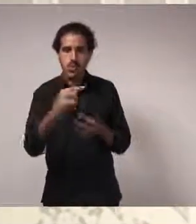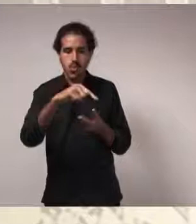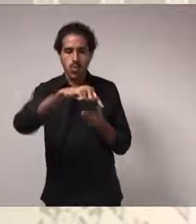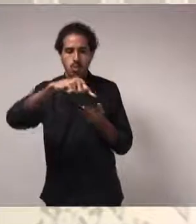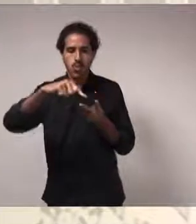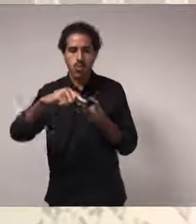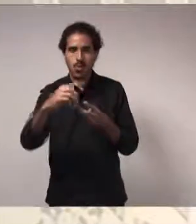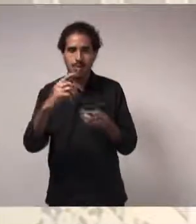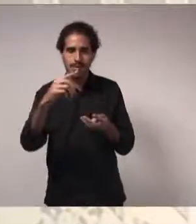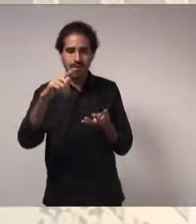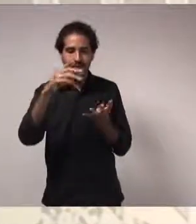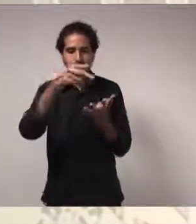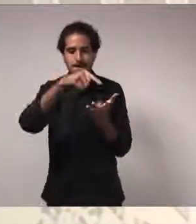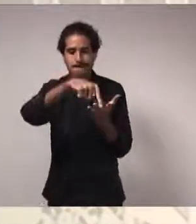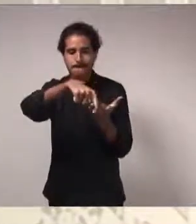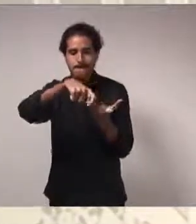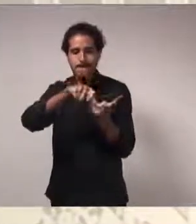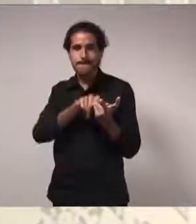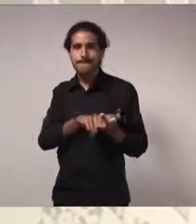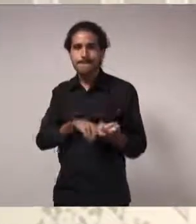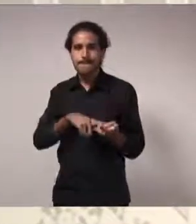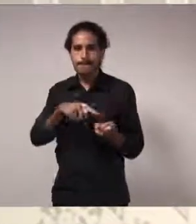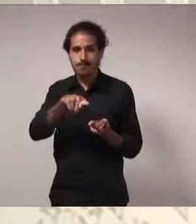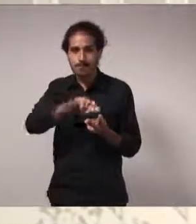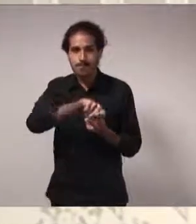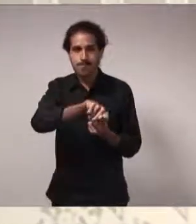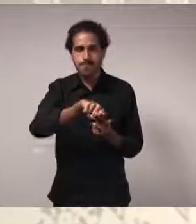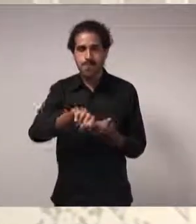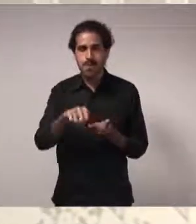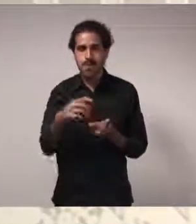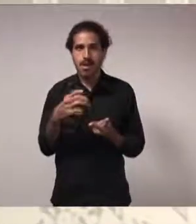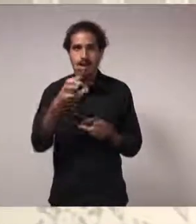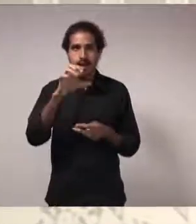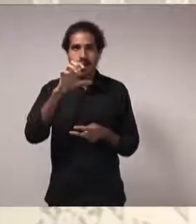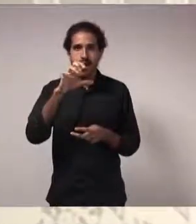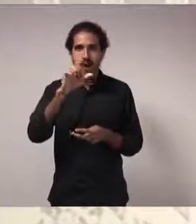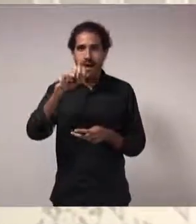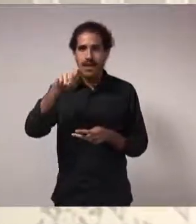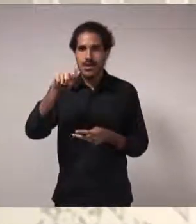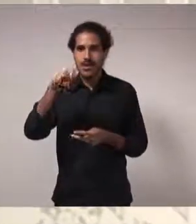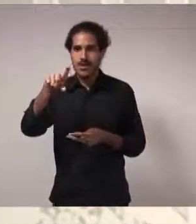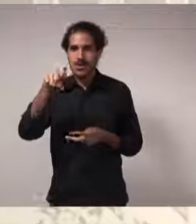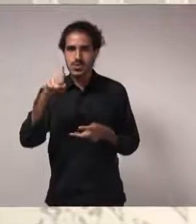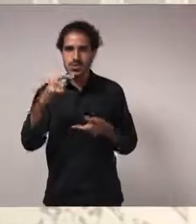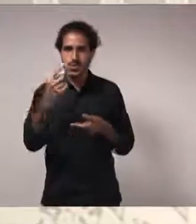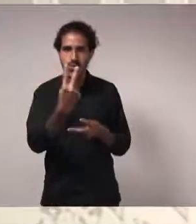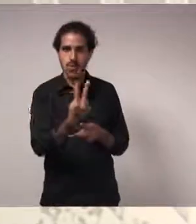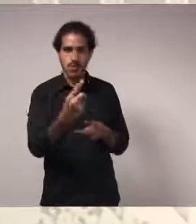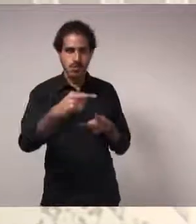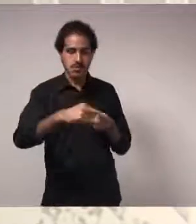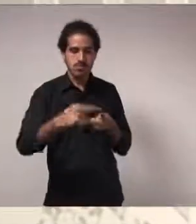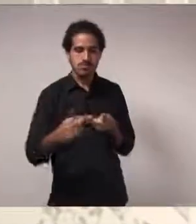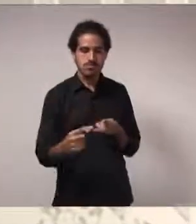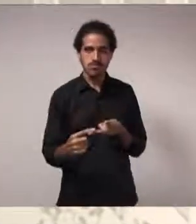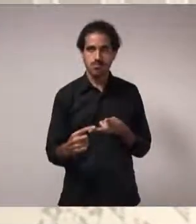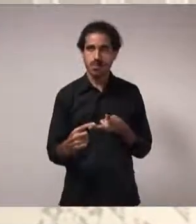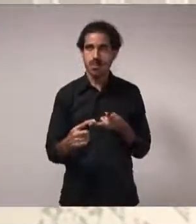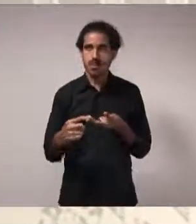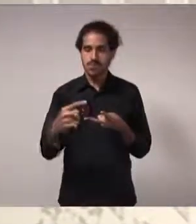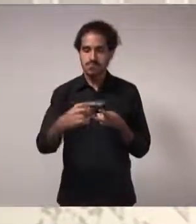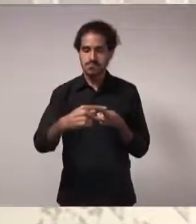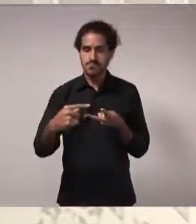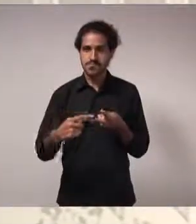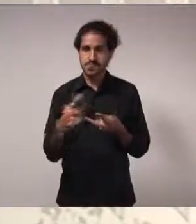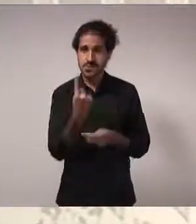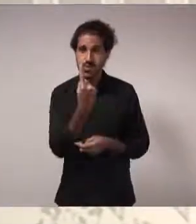seja, a gente interligaria os edifícios anexo 2 mais o edifício principal e anexo 1, que hoje nós temos uma